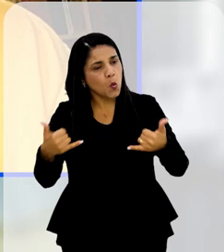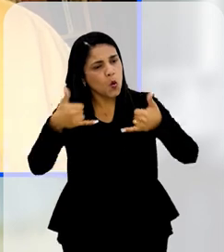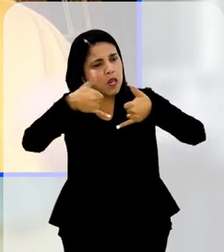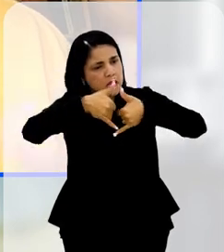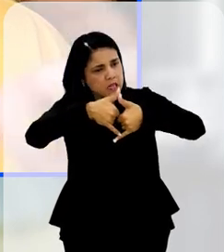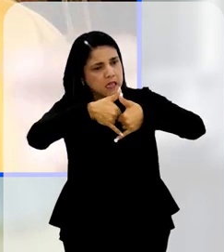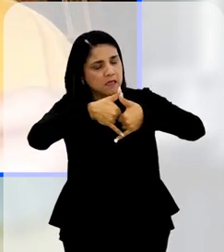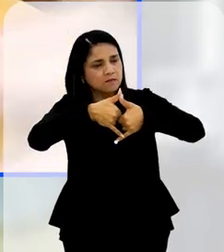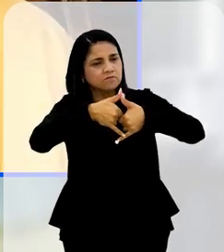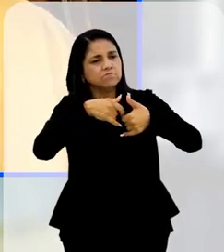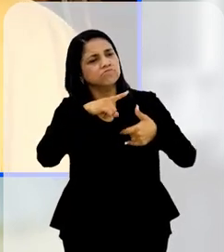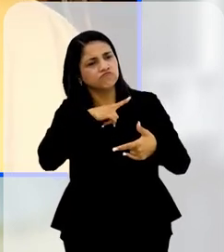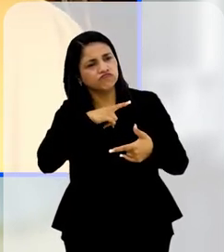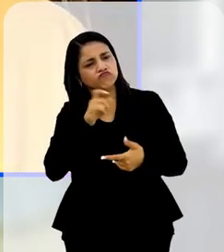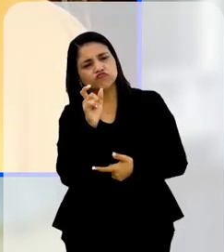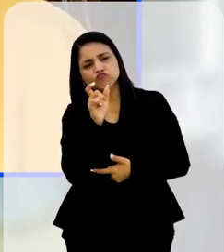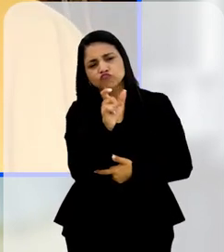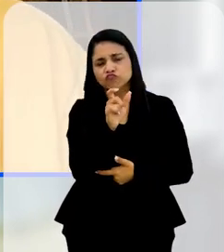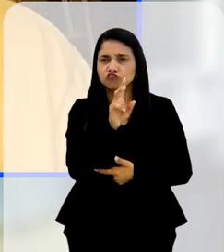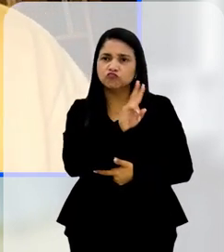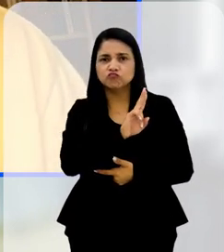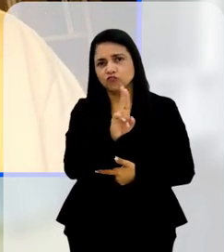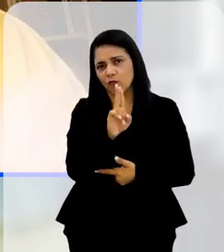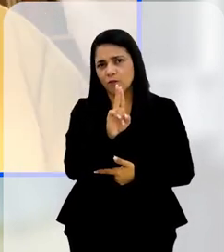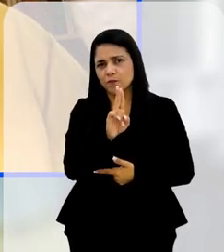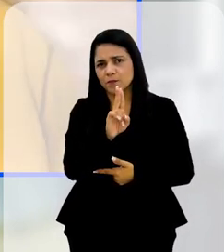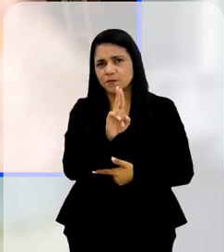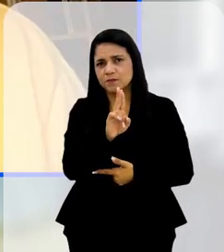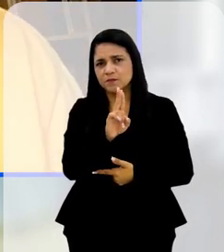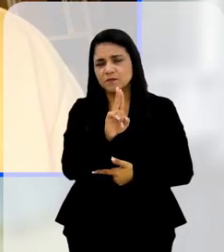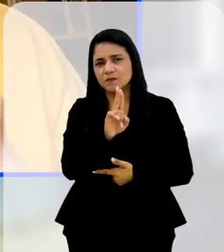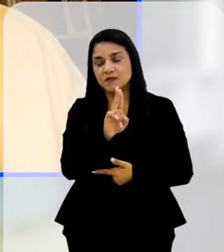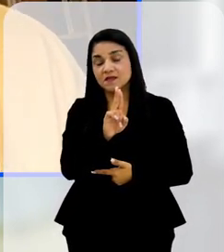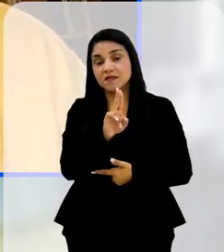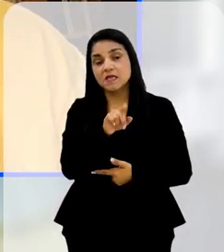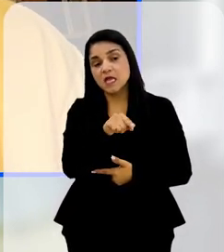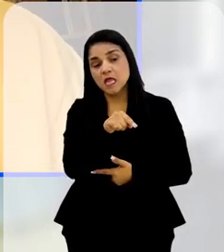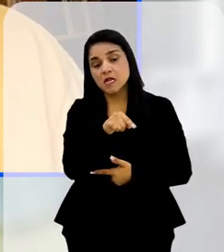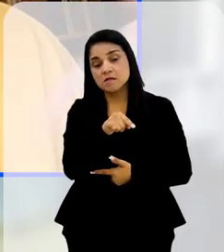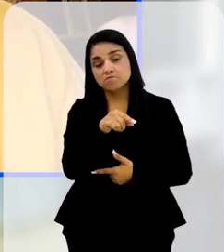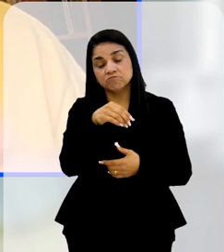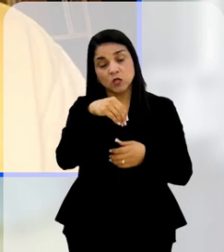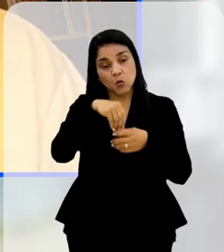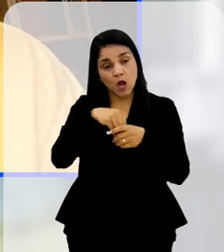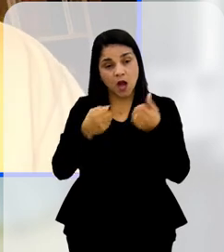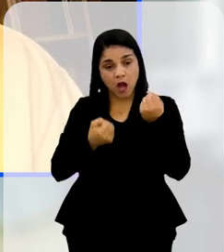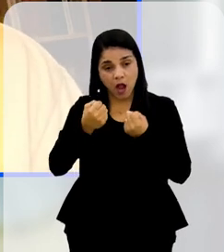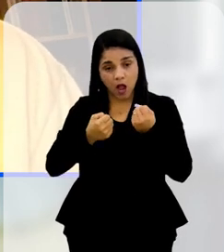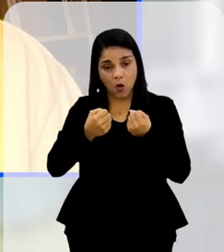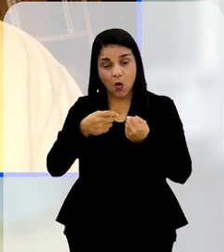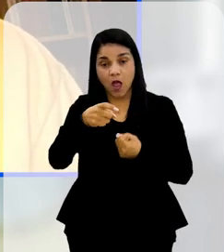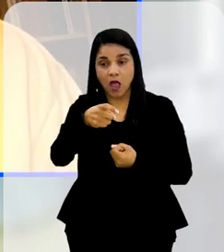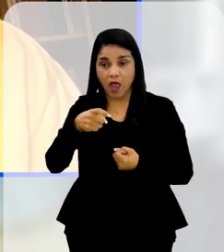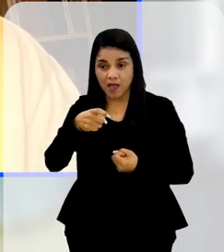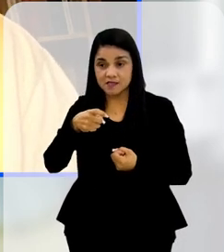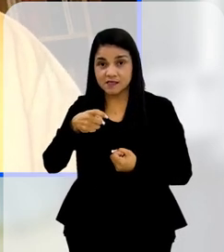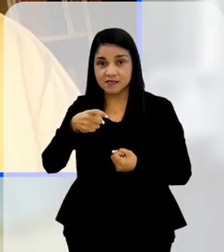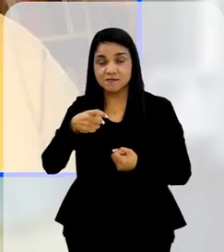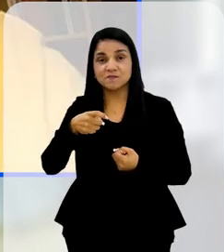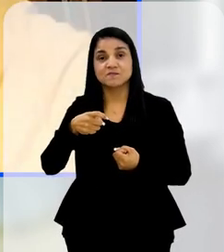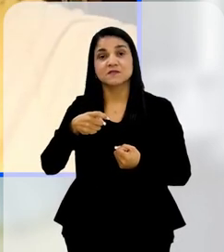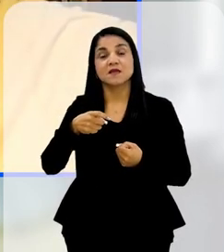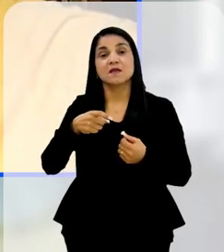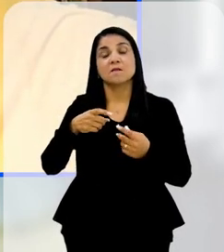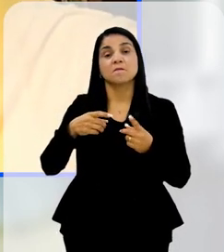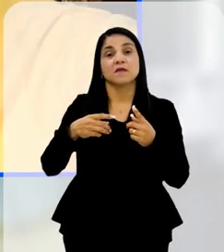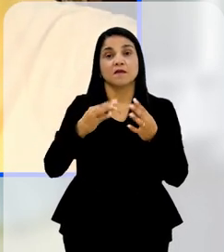perguntei se tem um determinado nome. E ele estava no carro com o ex-ministro Temporão, e ele falou,